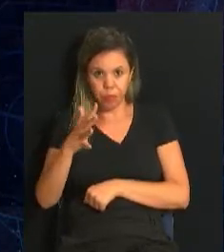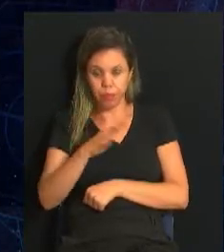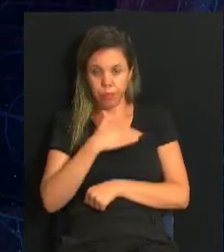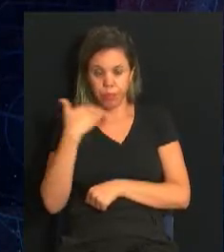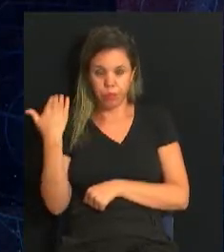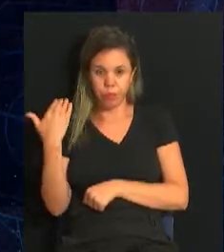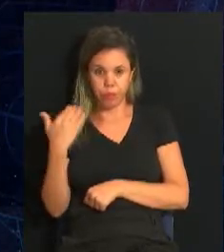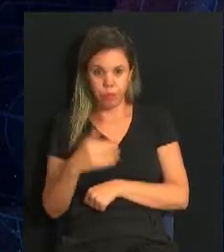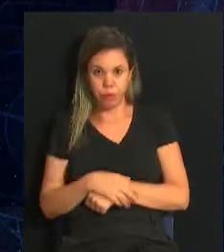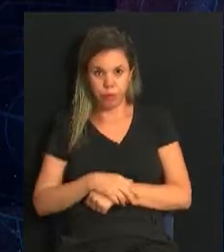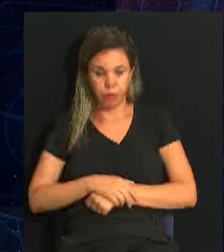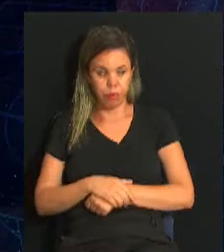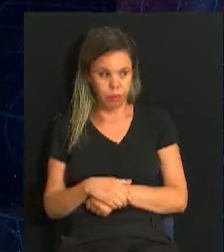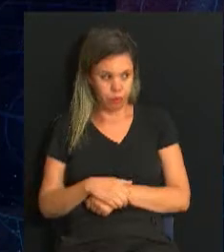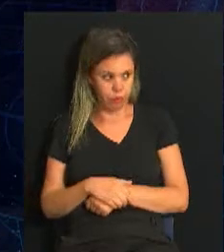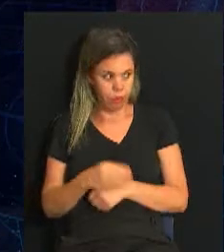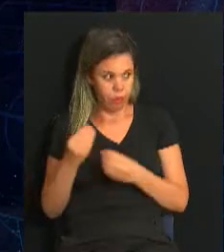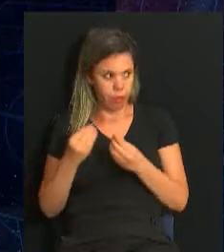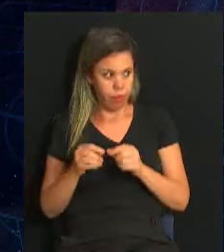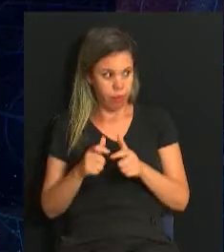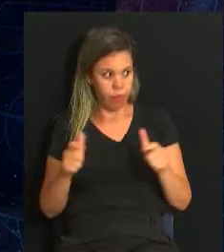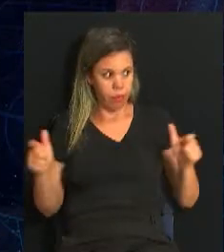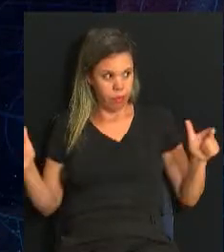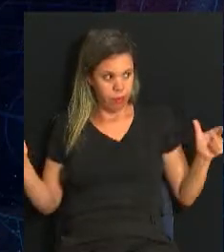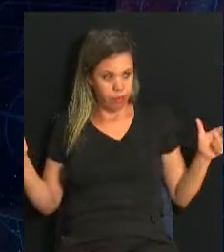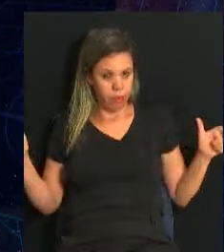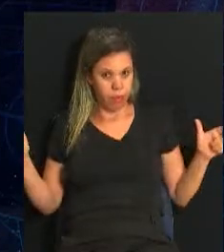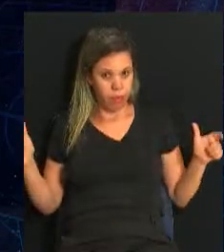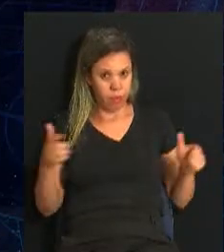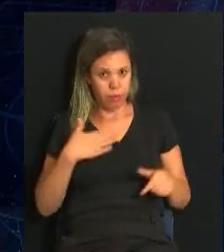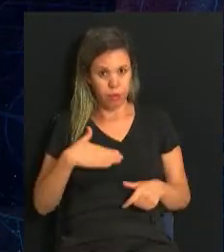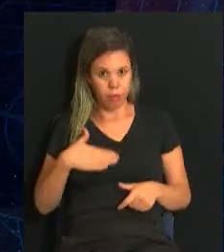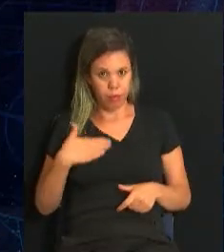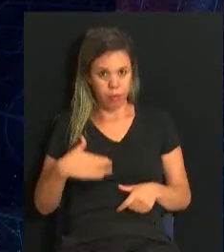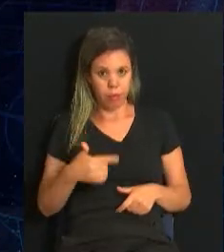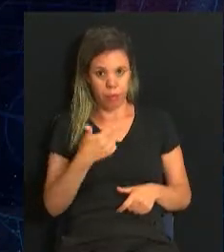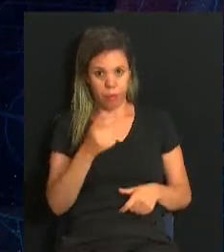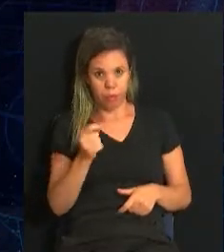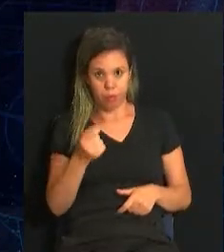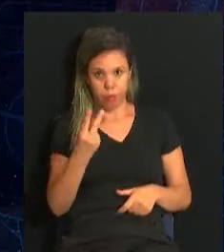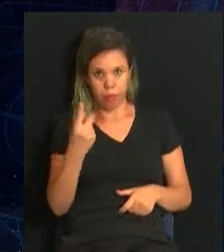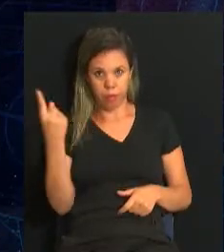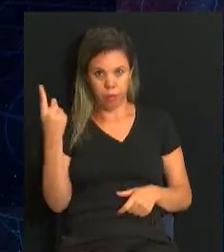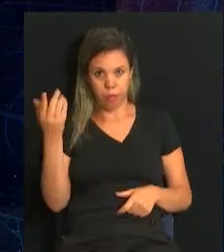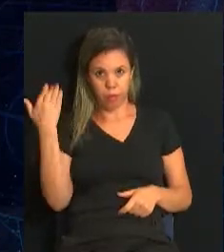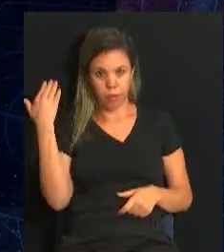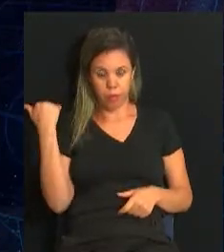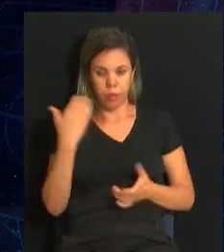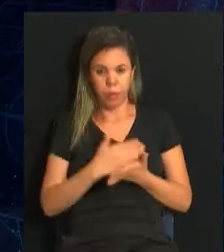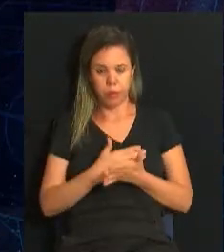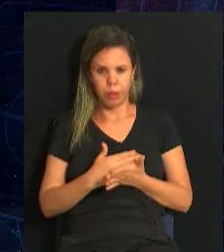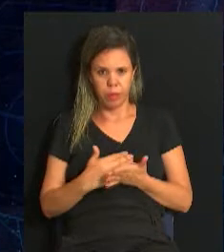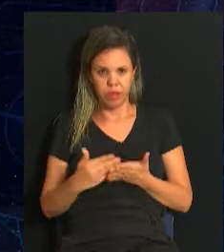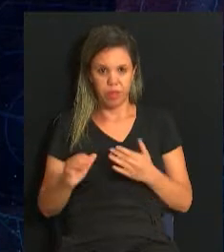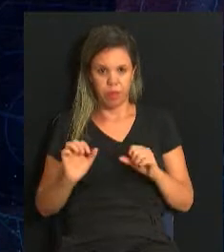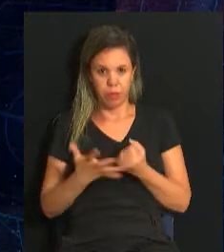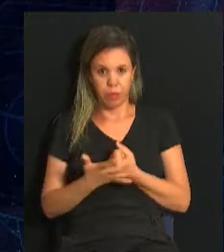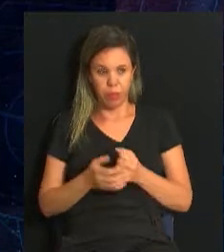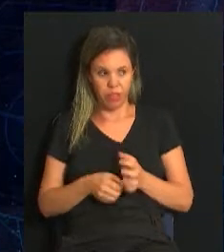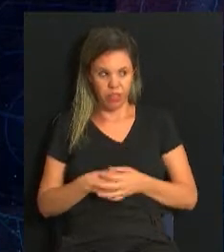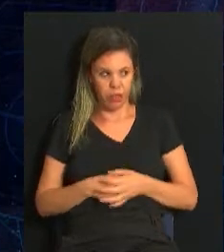Óbidos atingiu o maior índice desde agosto de 2021 E desde o início da pandemia